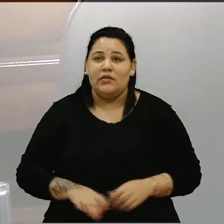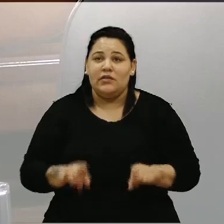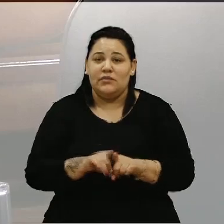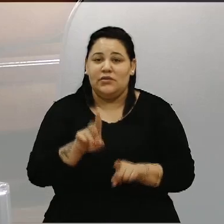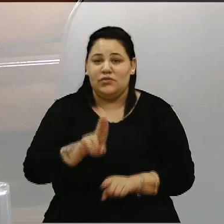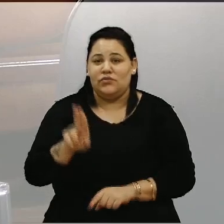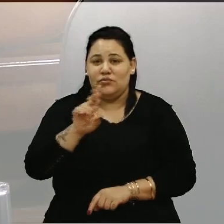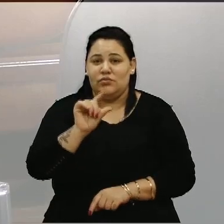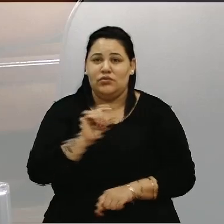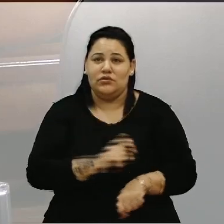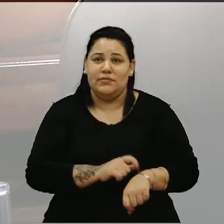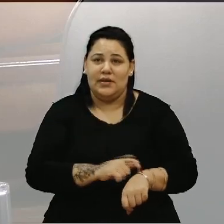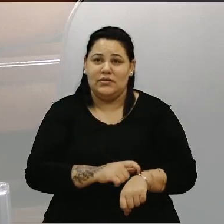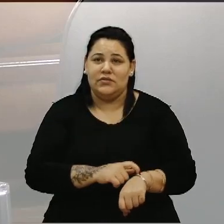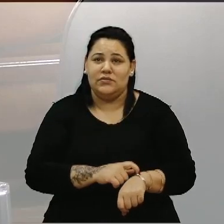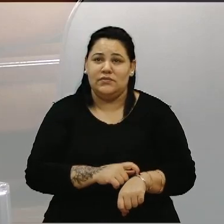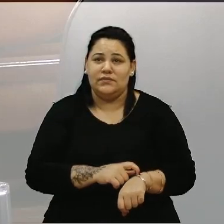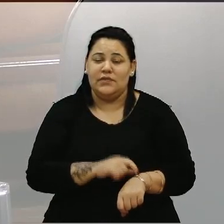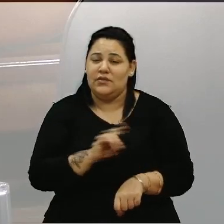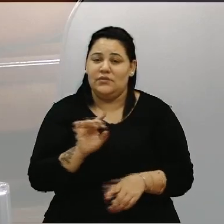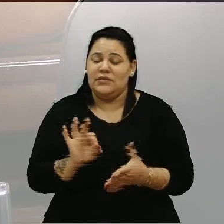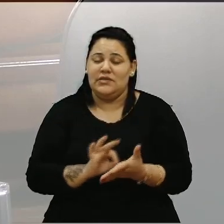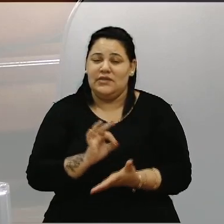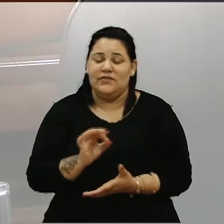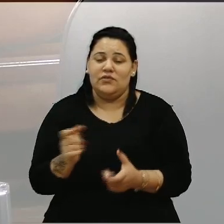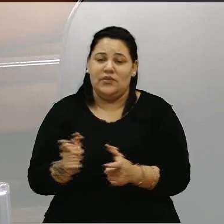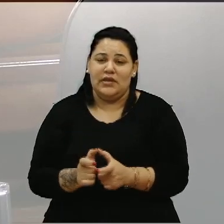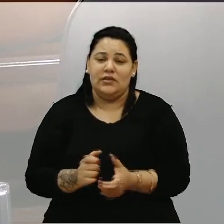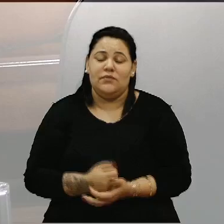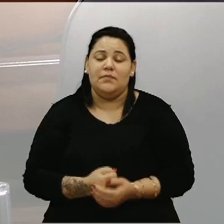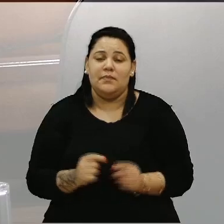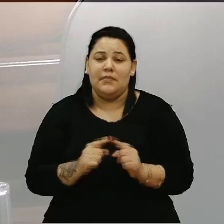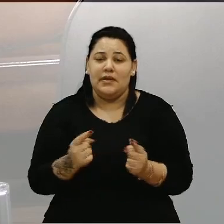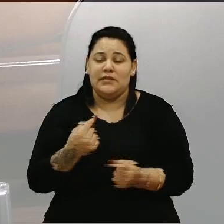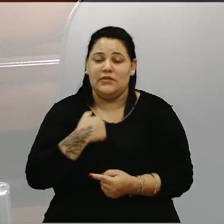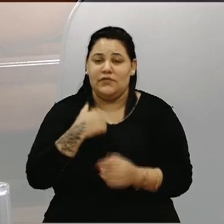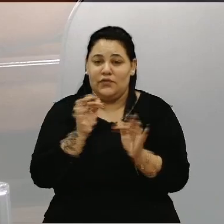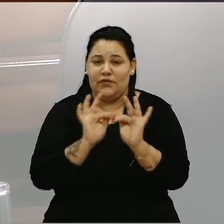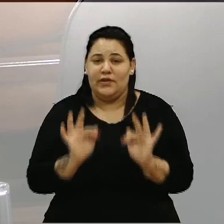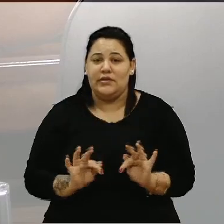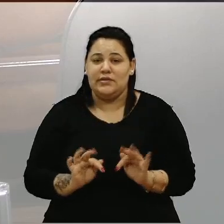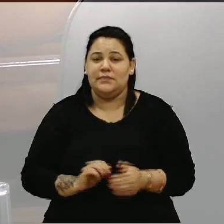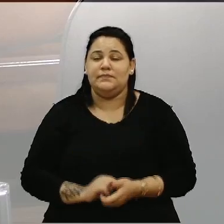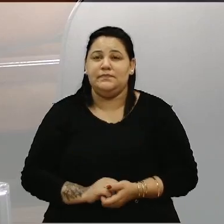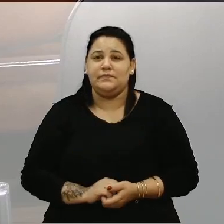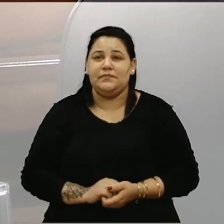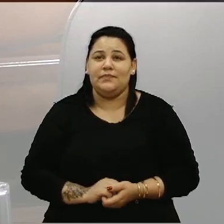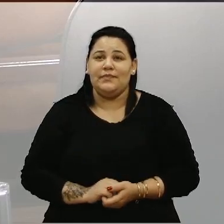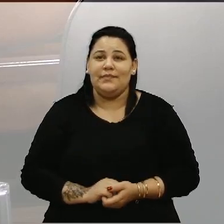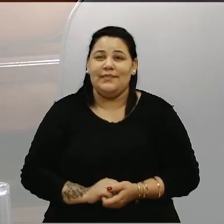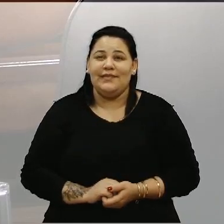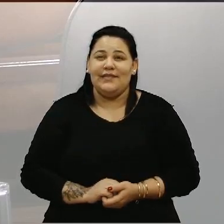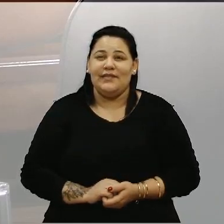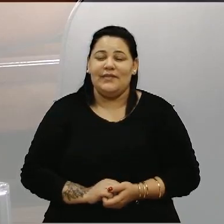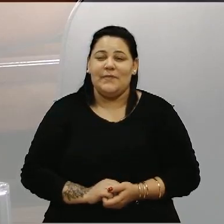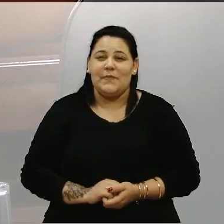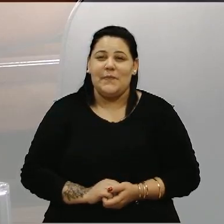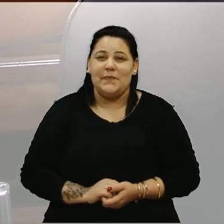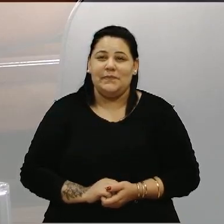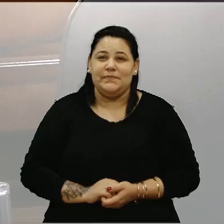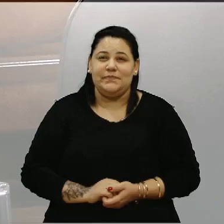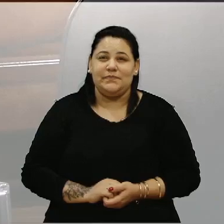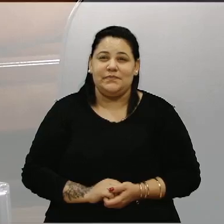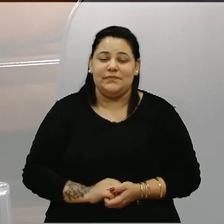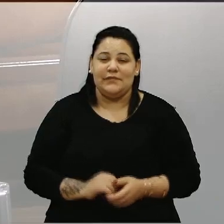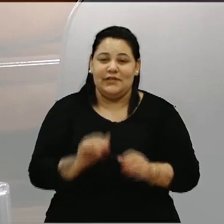não estou inscrito no pequeno expediente, vereadora, mas eu fico feliz... Uma parte, vereador. Que essa notícia eu tenha escutado